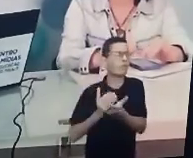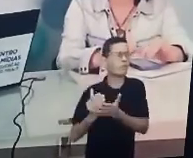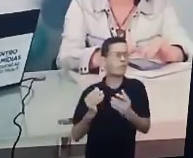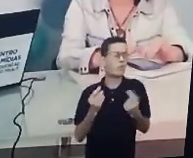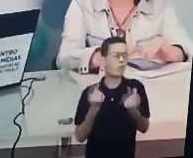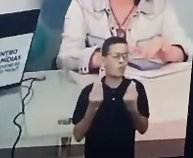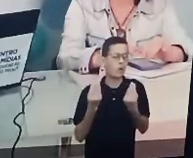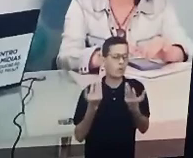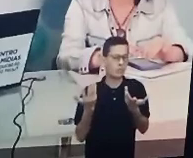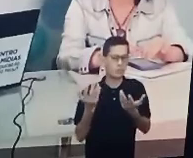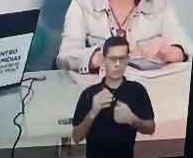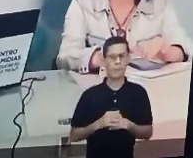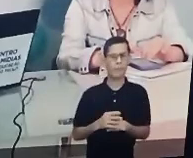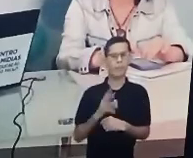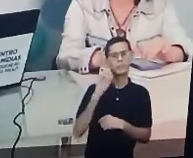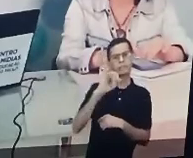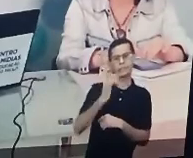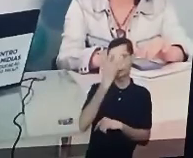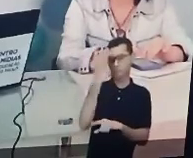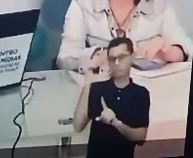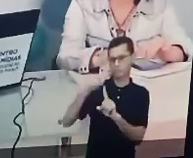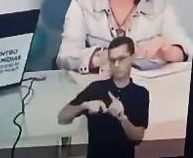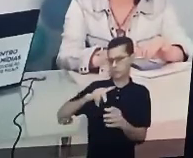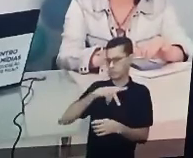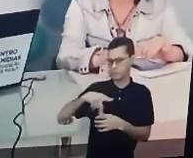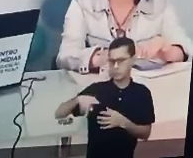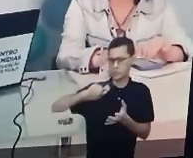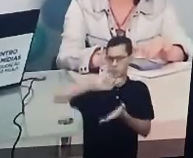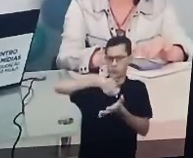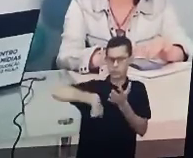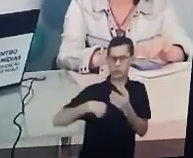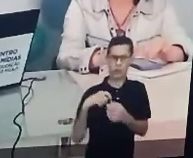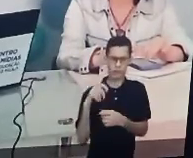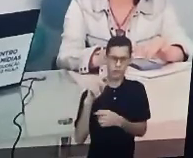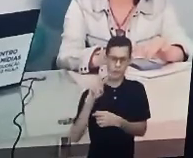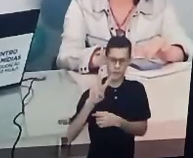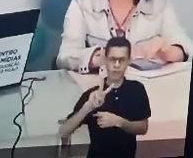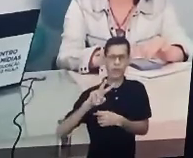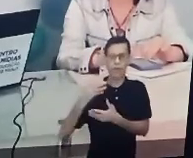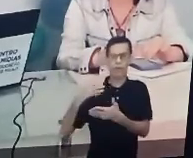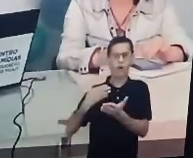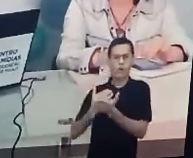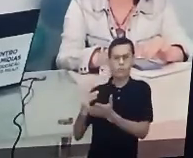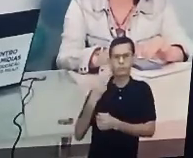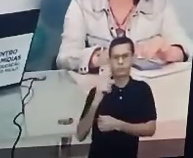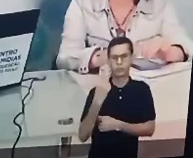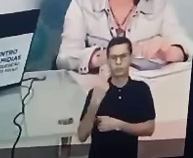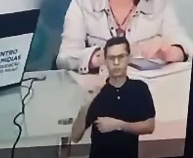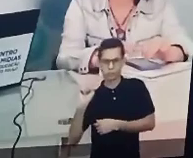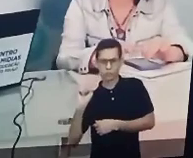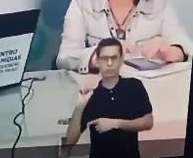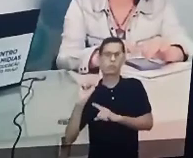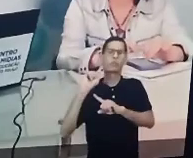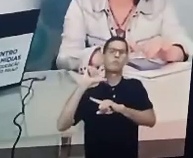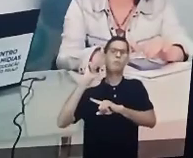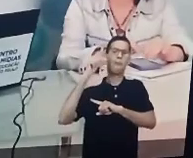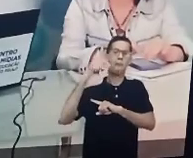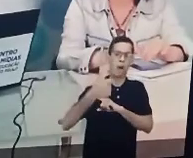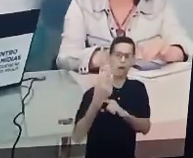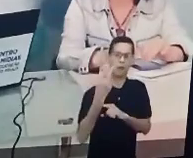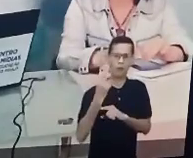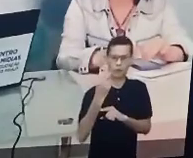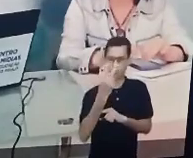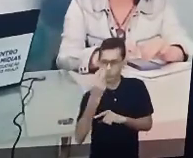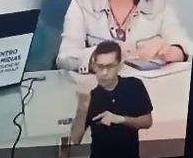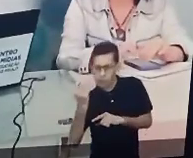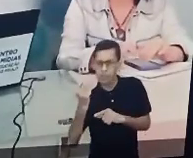tenho um docente categoria V que abriu o contrato em 2018 e em 2020 se tornou docente